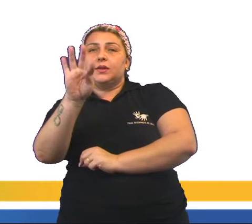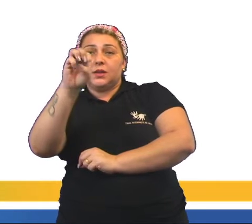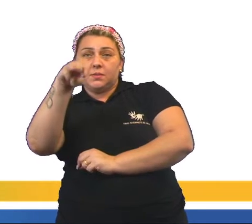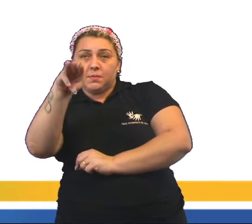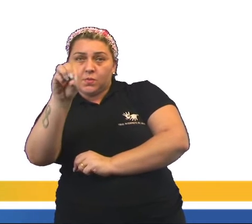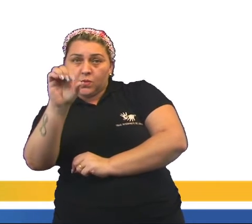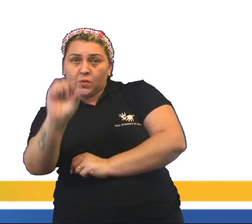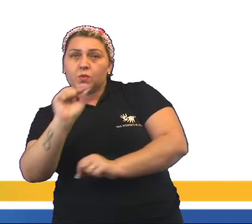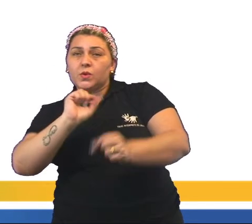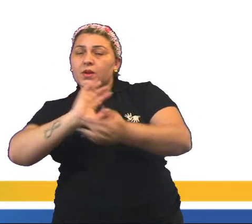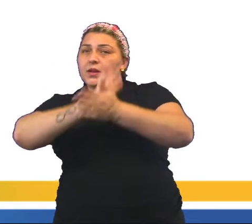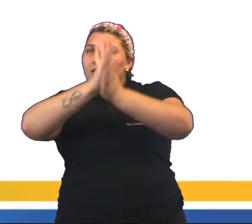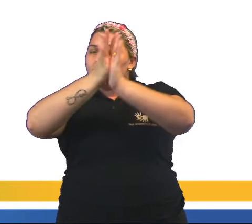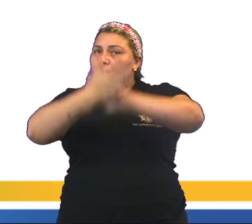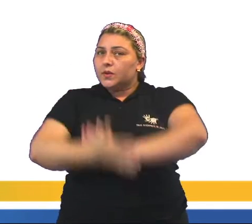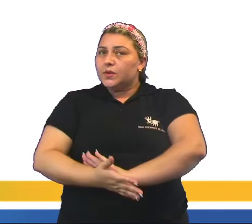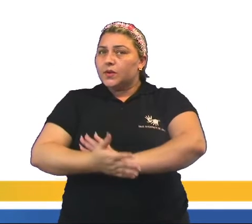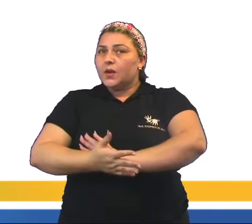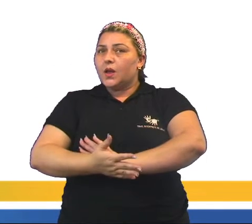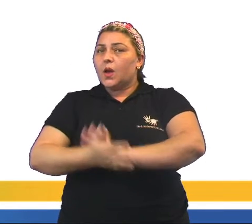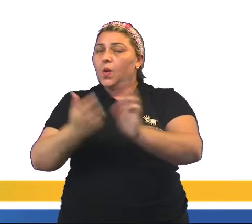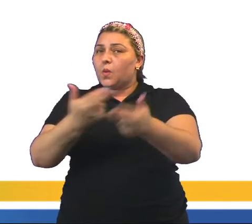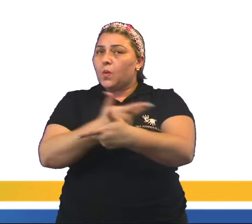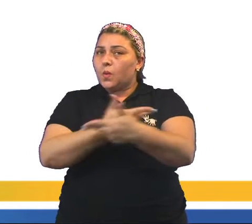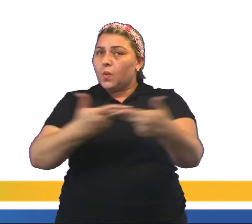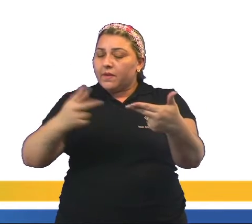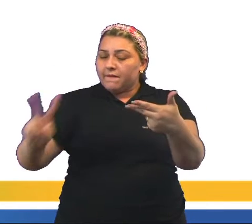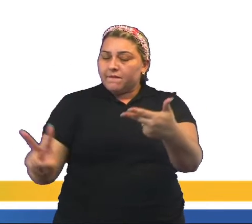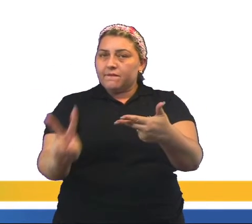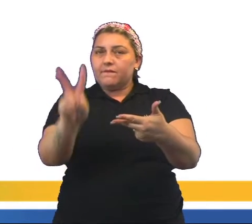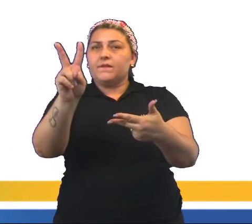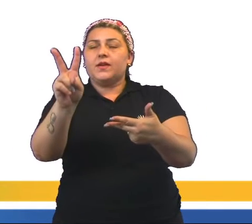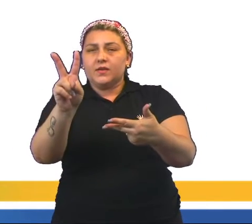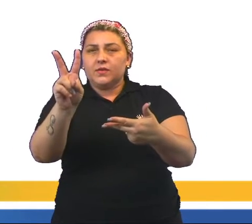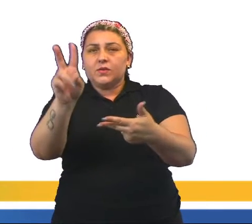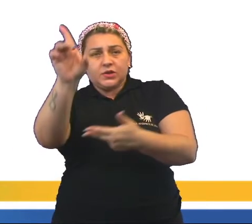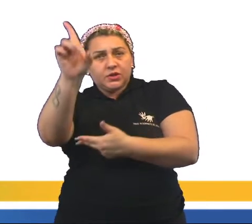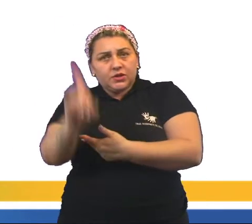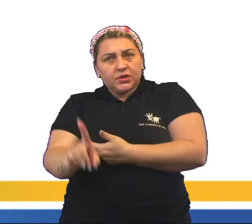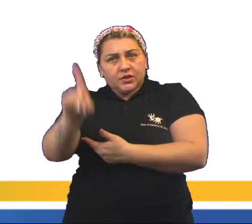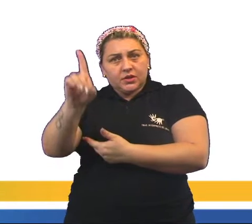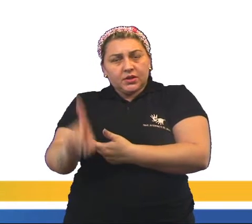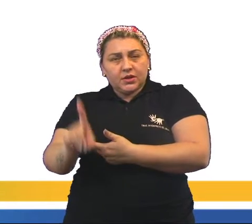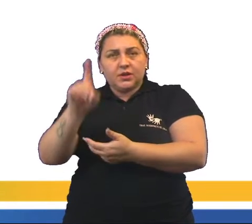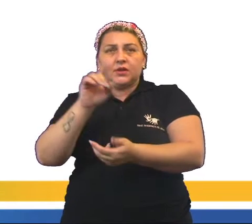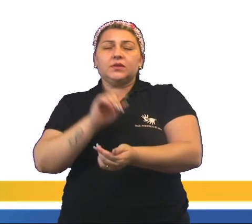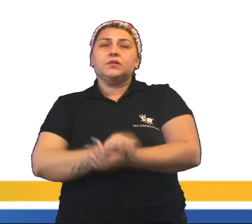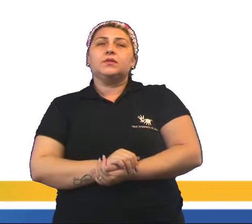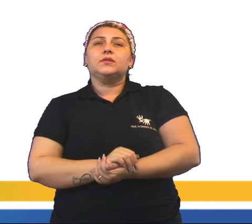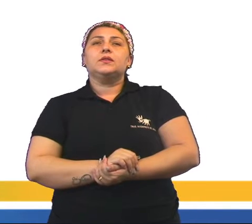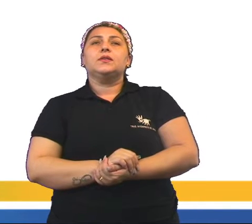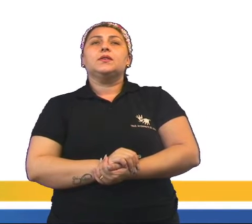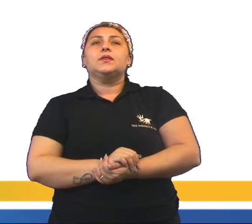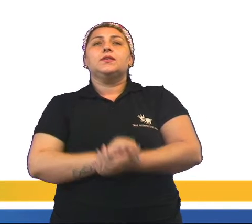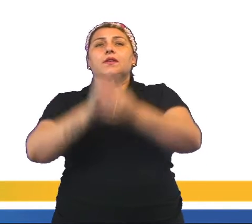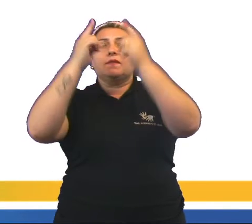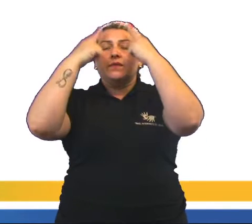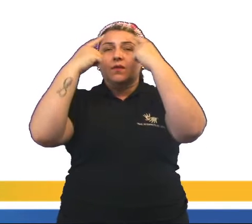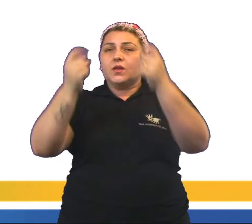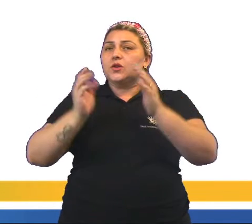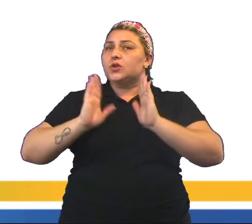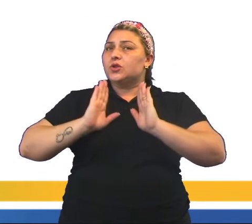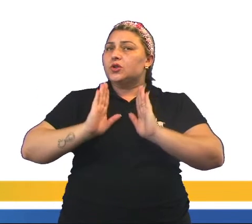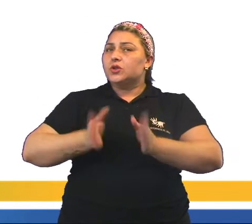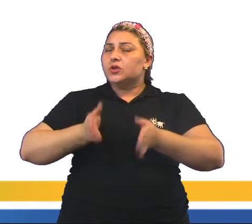subtrair ou destruir bens, valores e direitos. Nessa forma de violência, nós